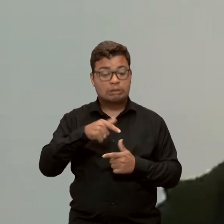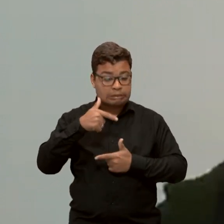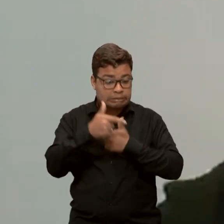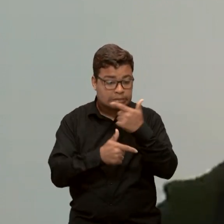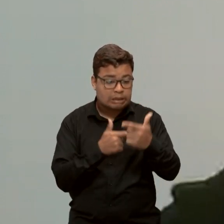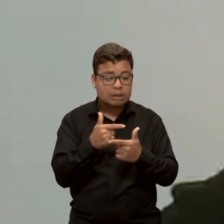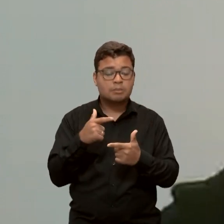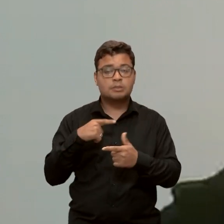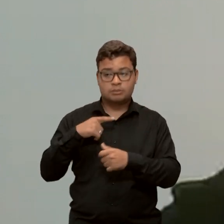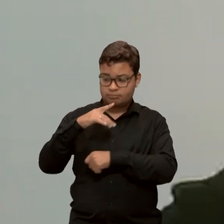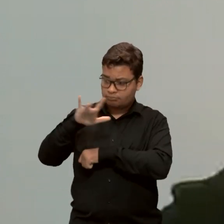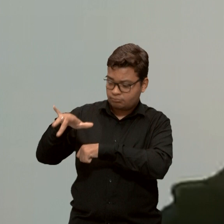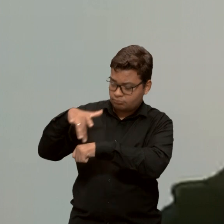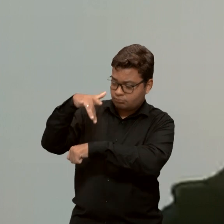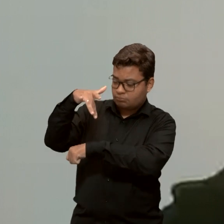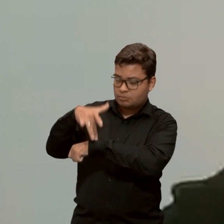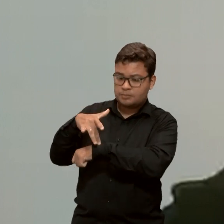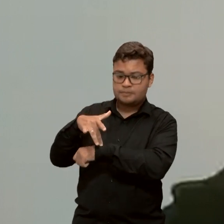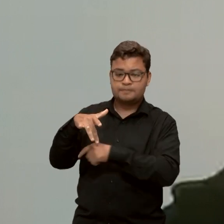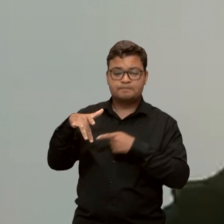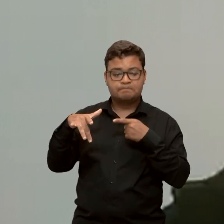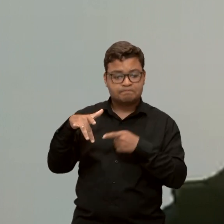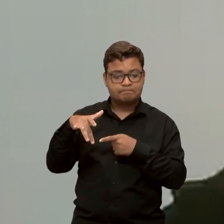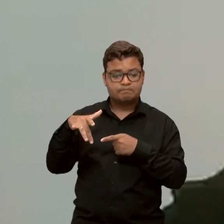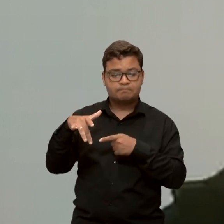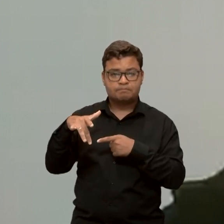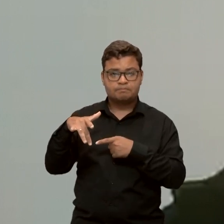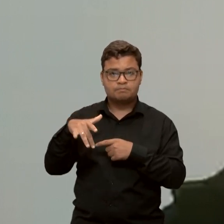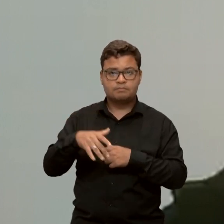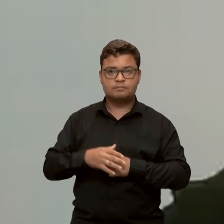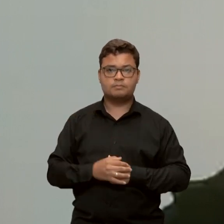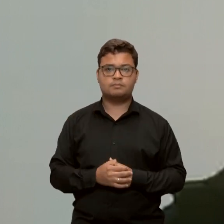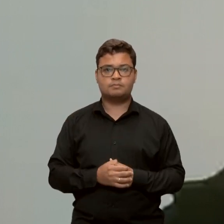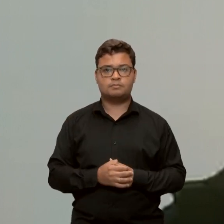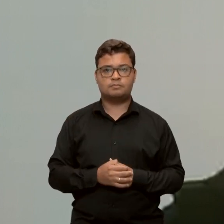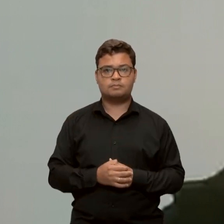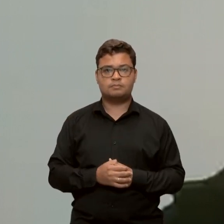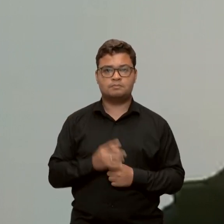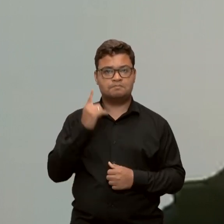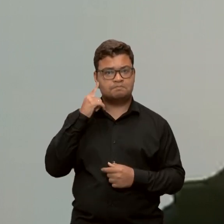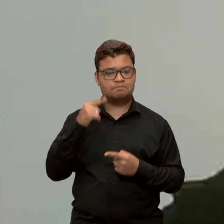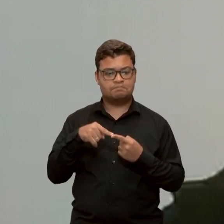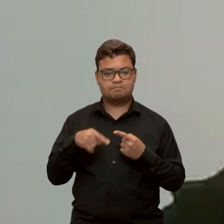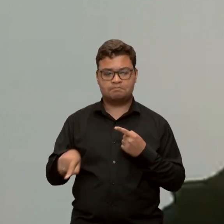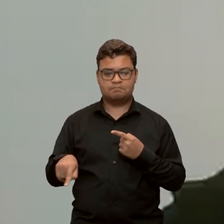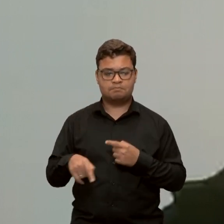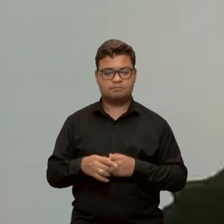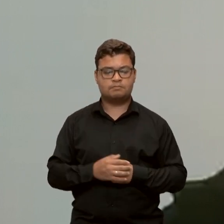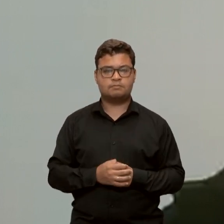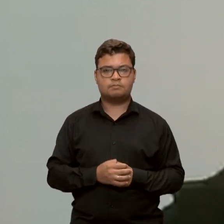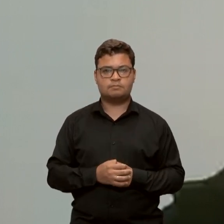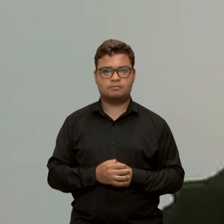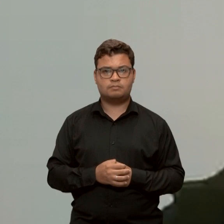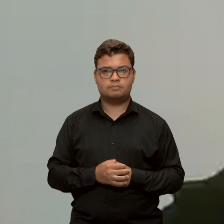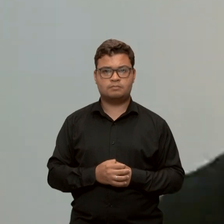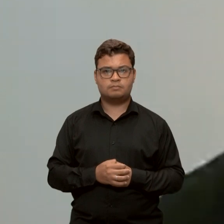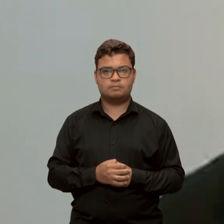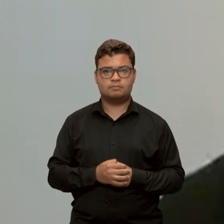visão do multidisciplinar e também multissetorial, quando se trata de um